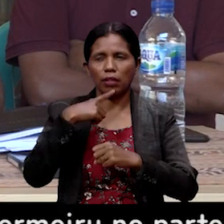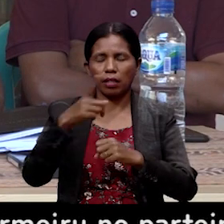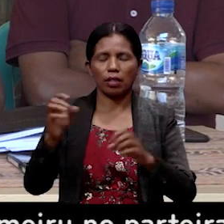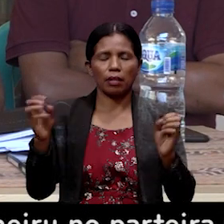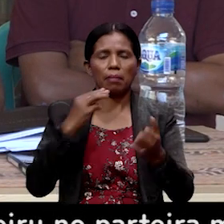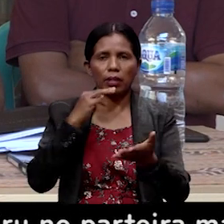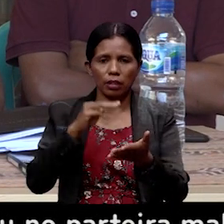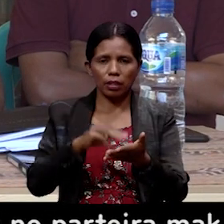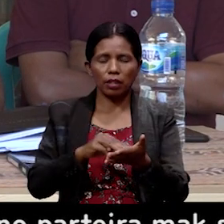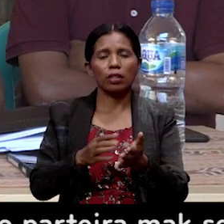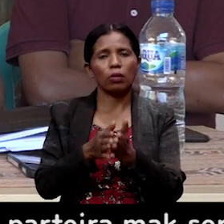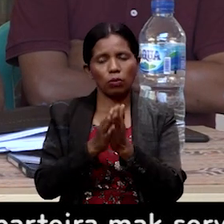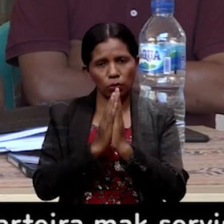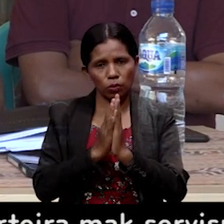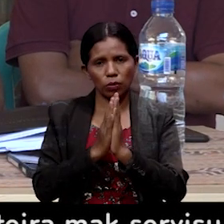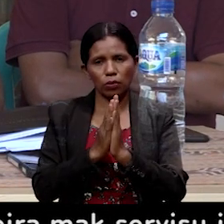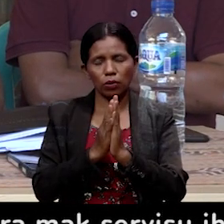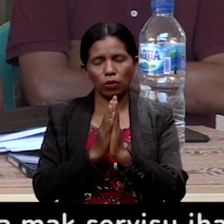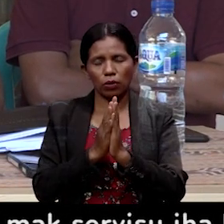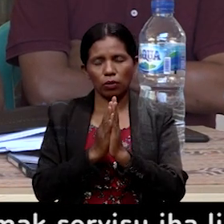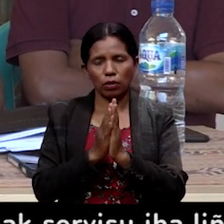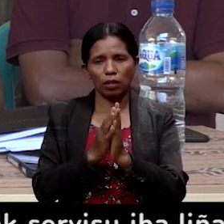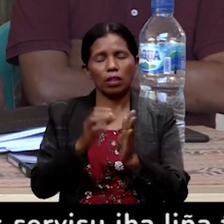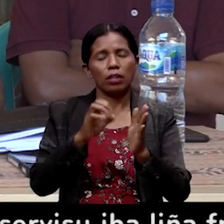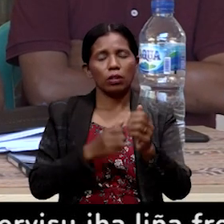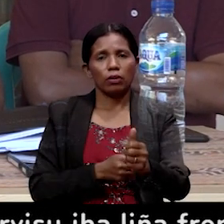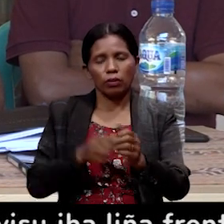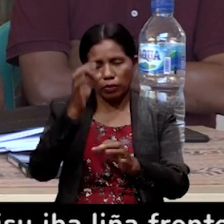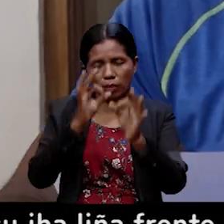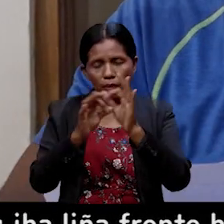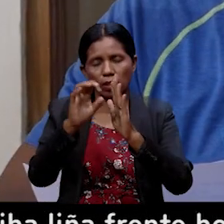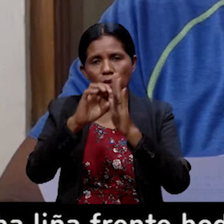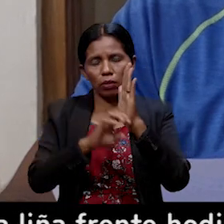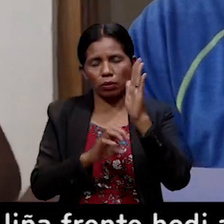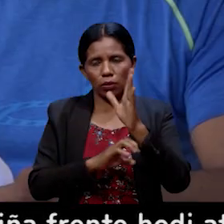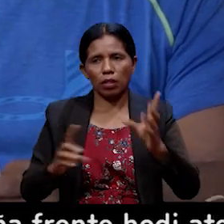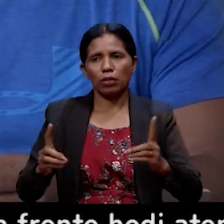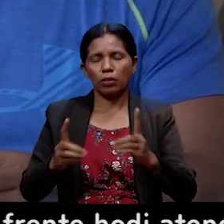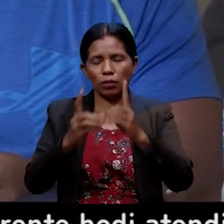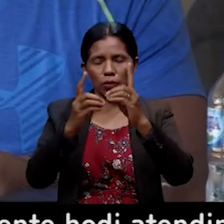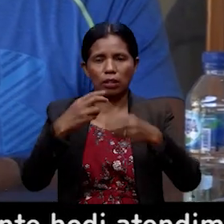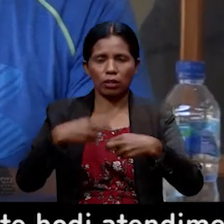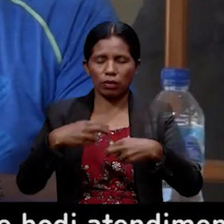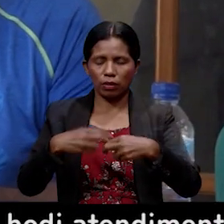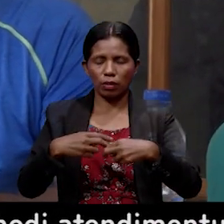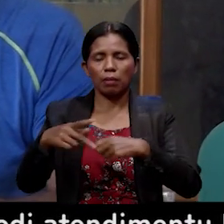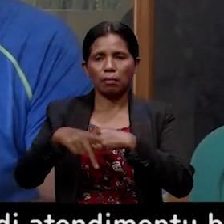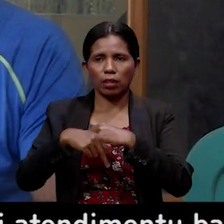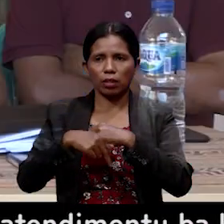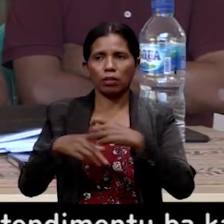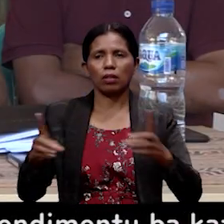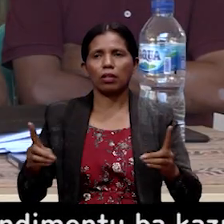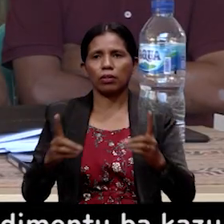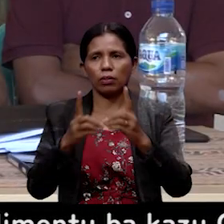presidente Husu atu fiar meeting na fatin, ba estrutura nacional hori hasoru desafios nebe dadaung ne partidu hasoru.